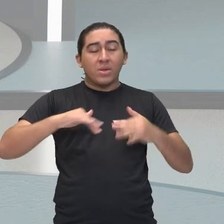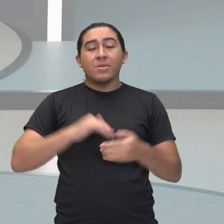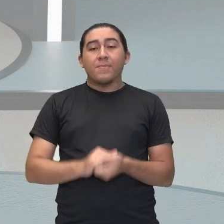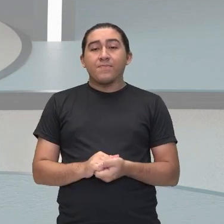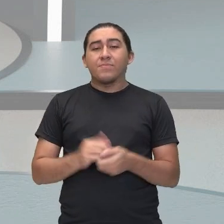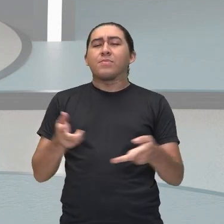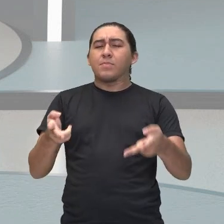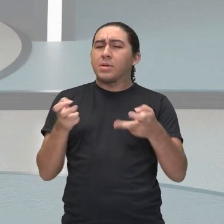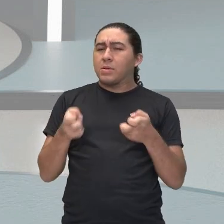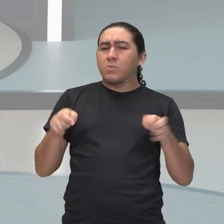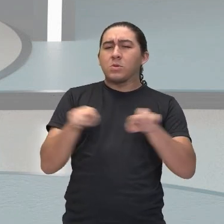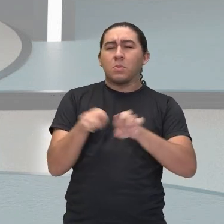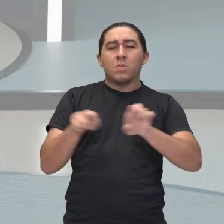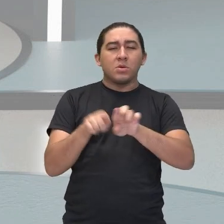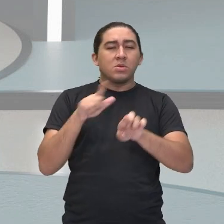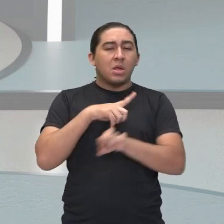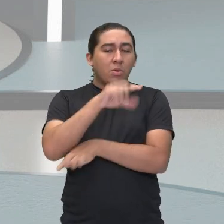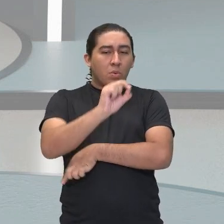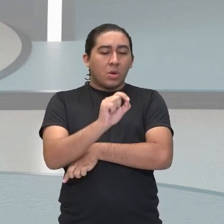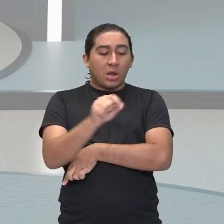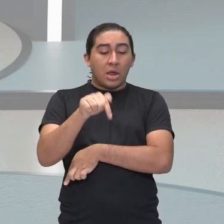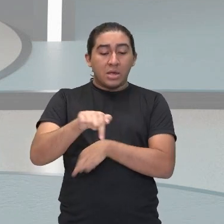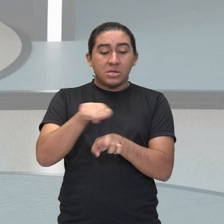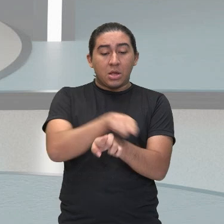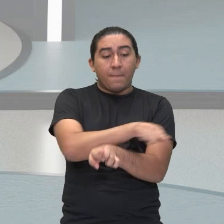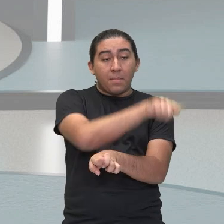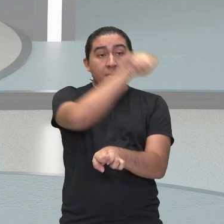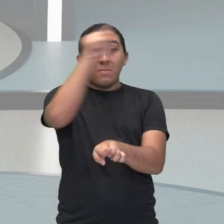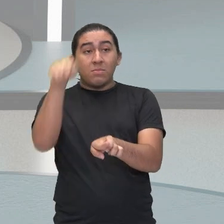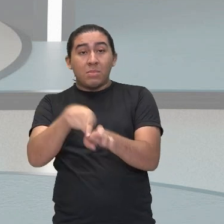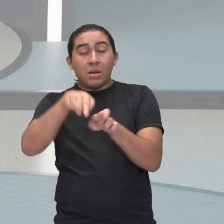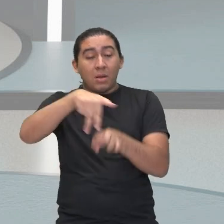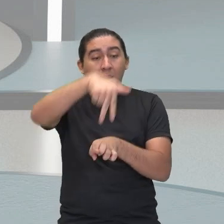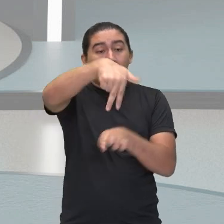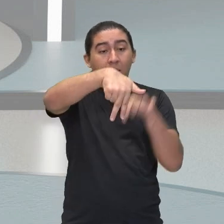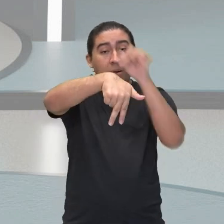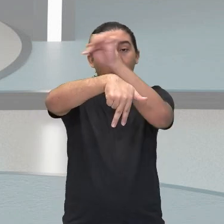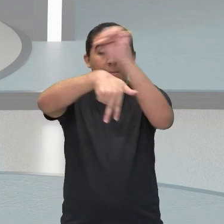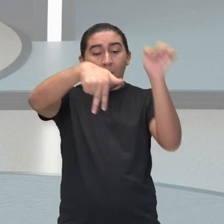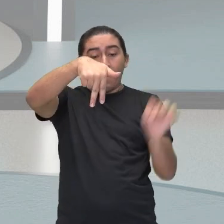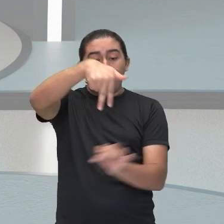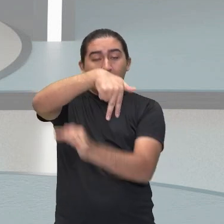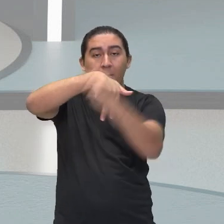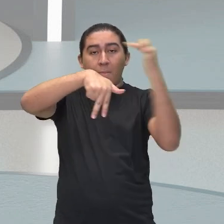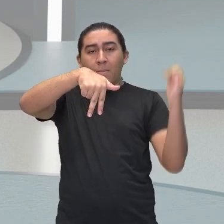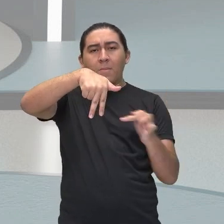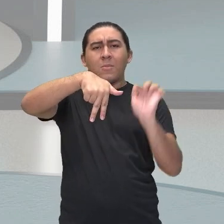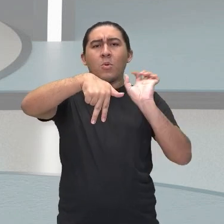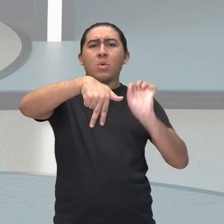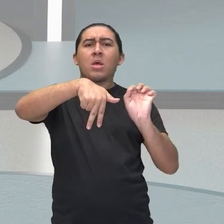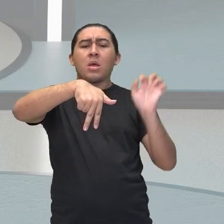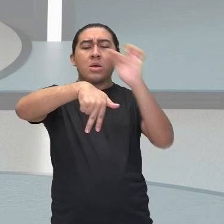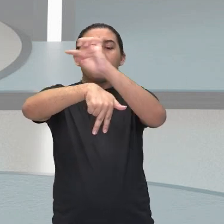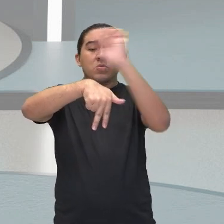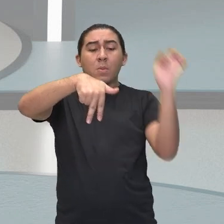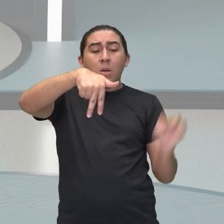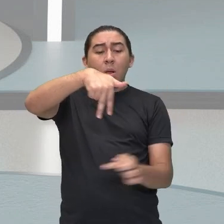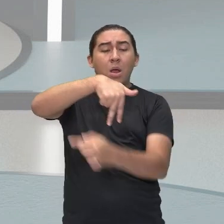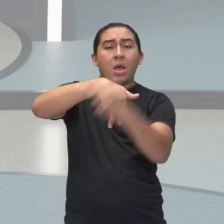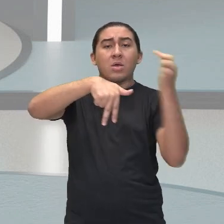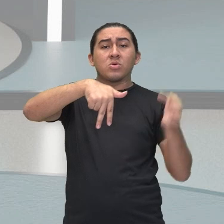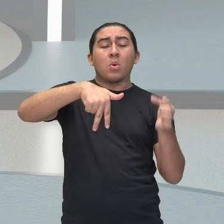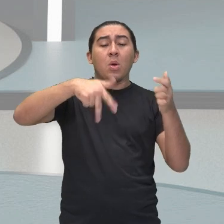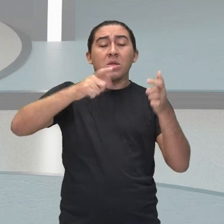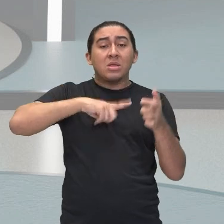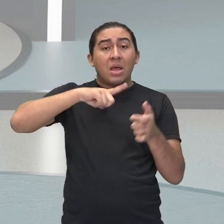que existe esse círculo ao redor do homem? Mostra o quê? Essa bolha que anda com ele para onde